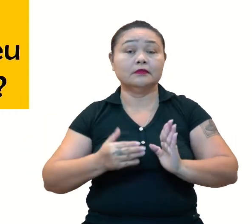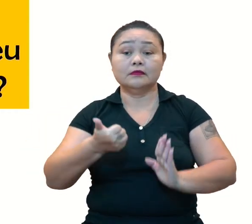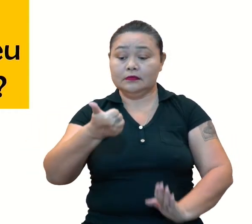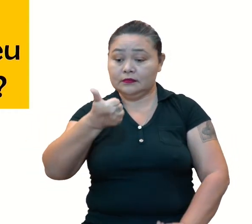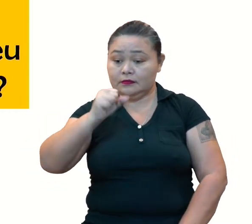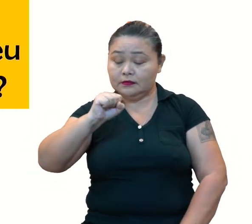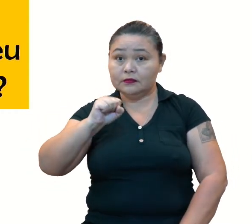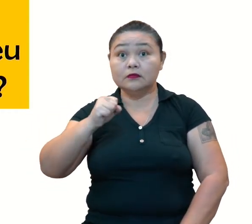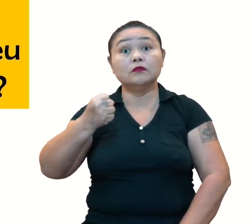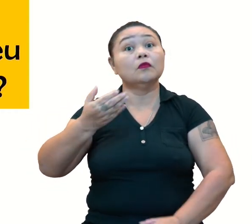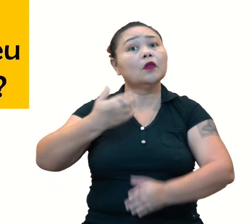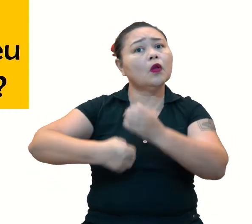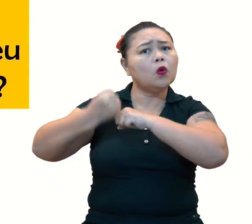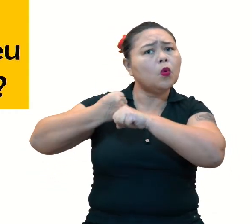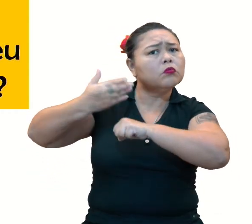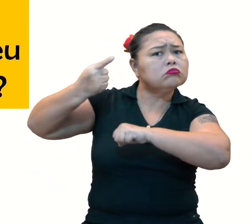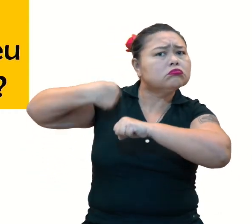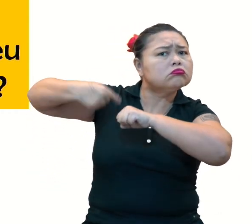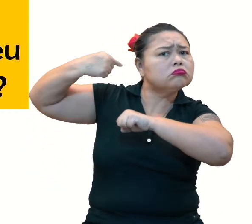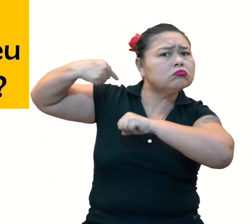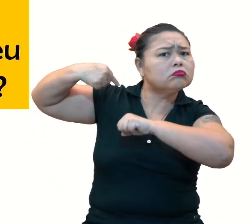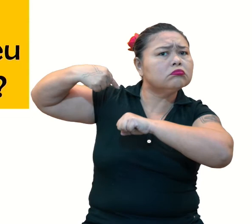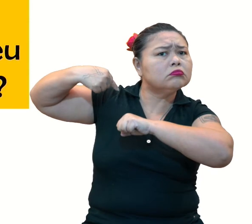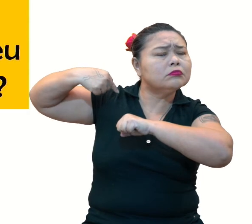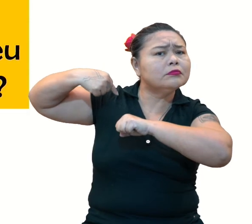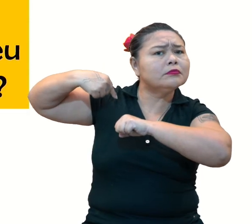há 18 anos atrás?